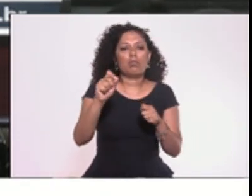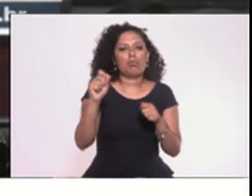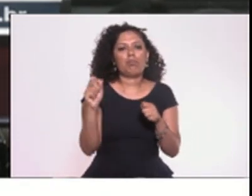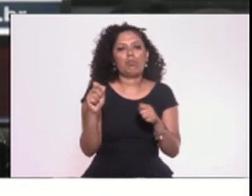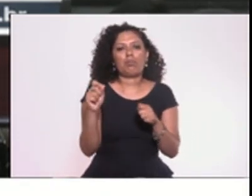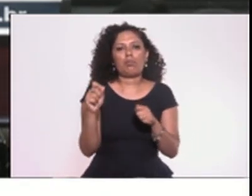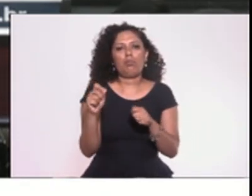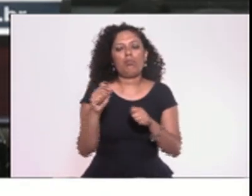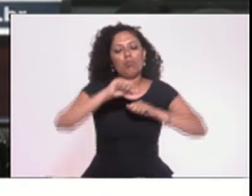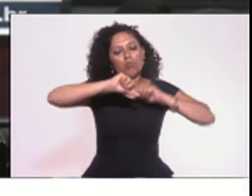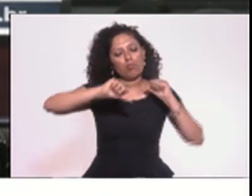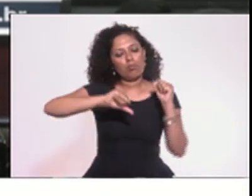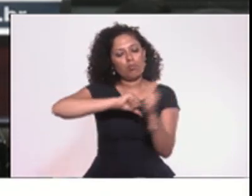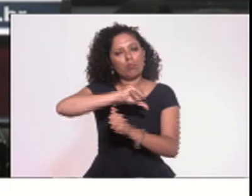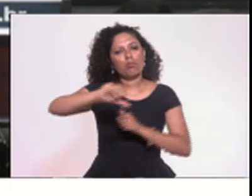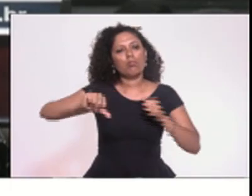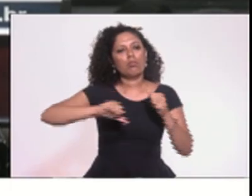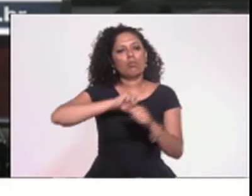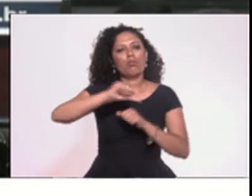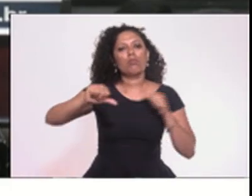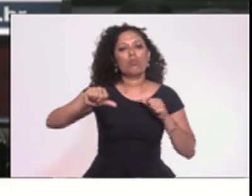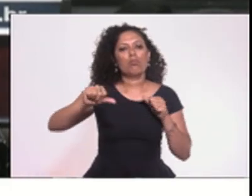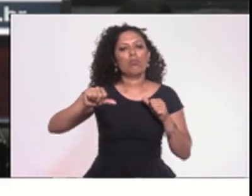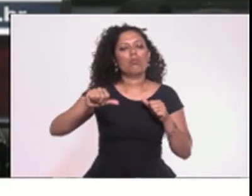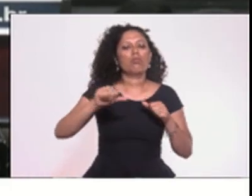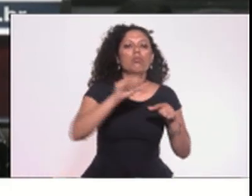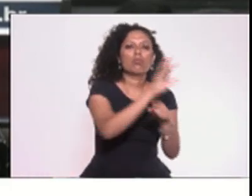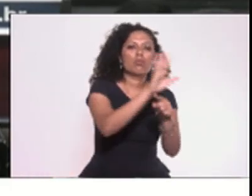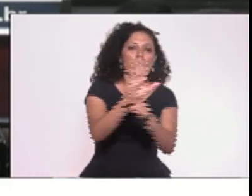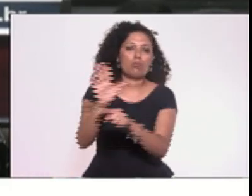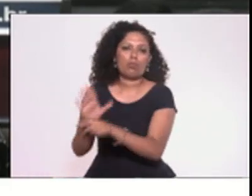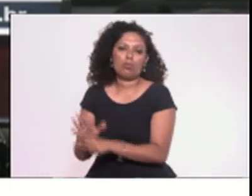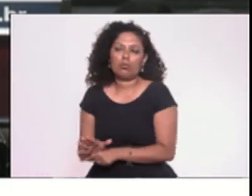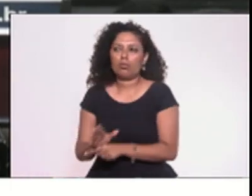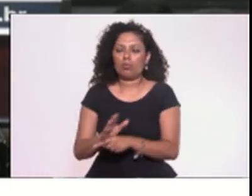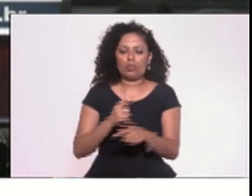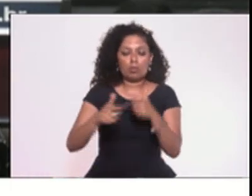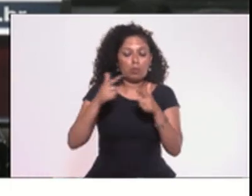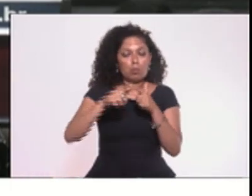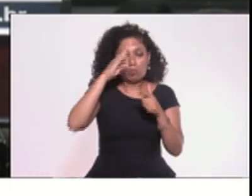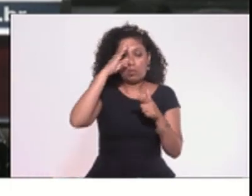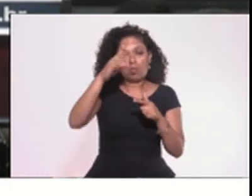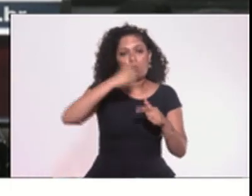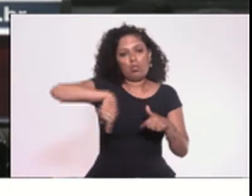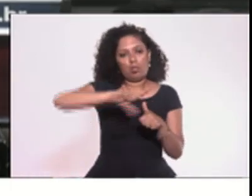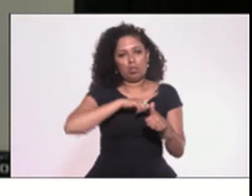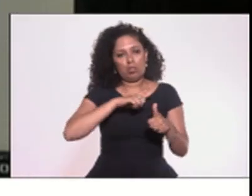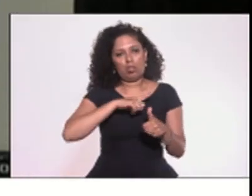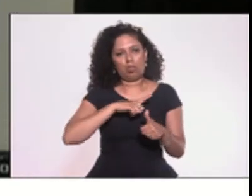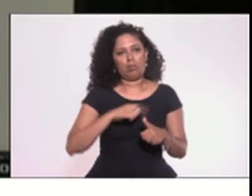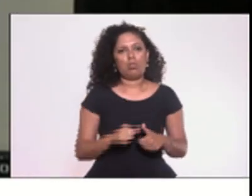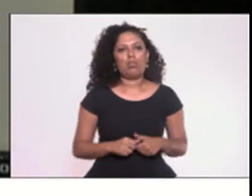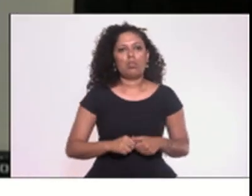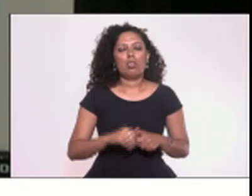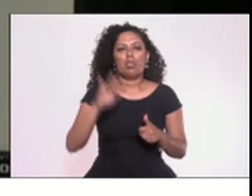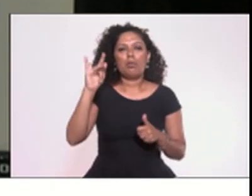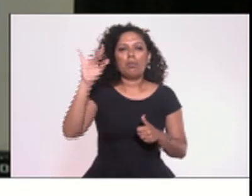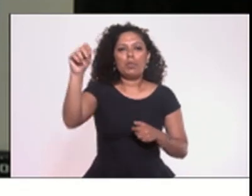num desafio que se torne um benefício. E esse é o grande desafio que nós estamos fazendo.